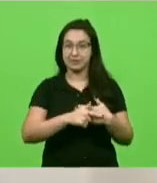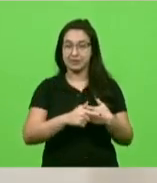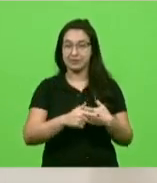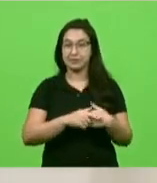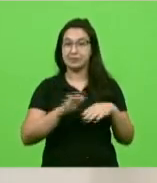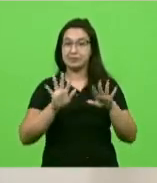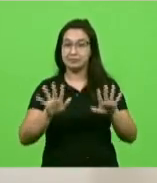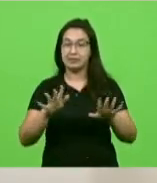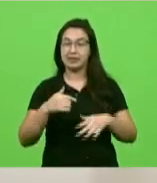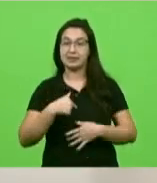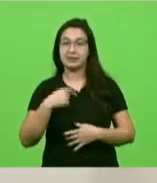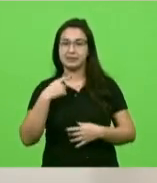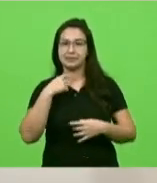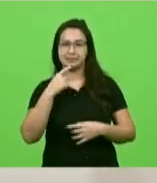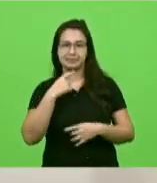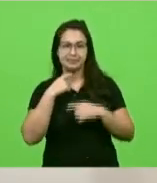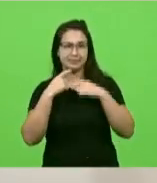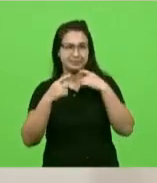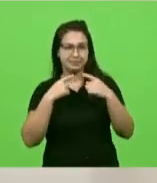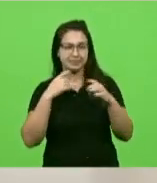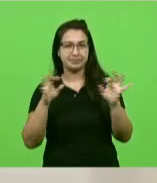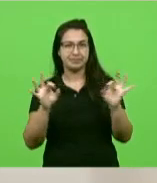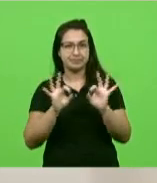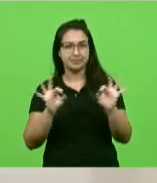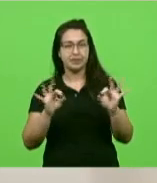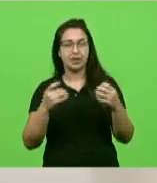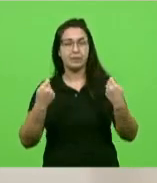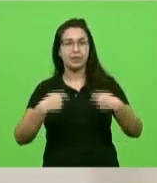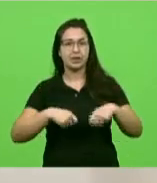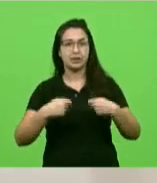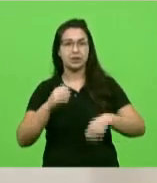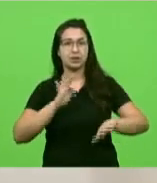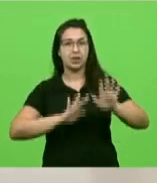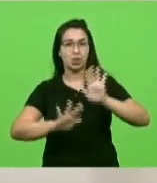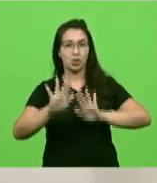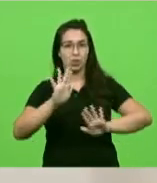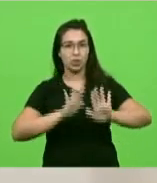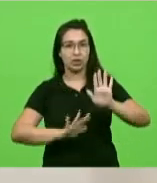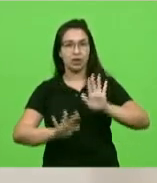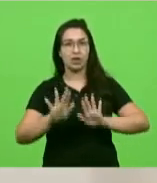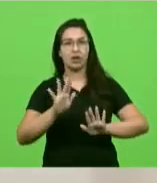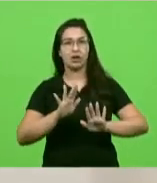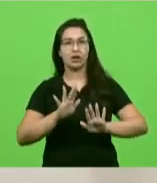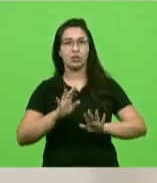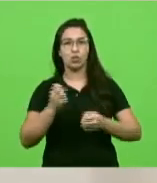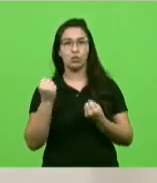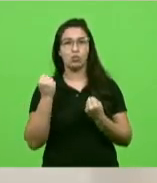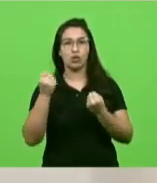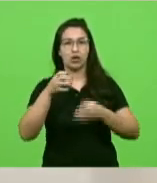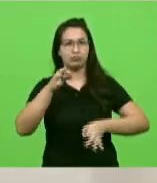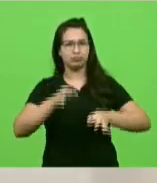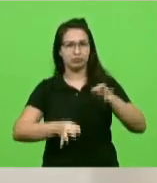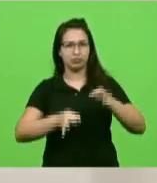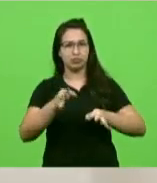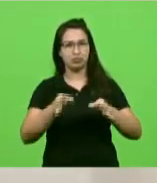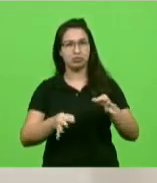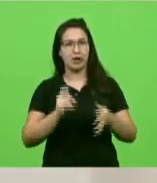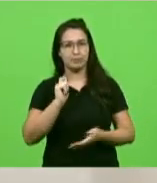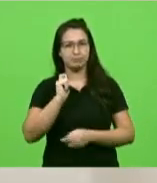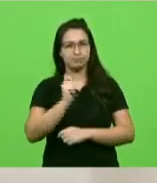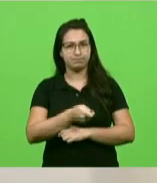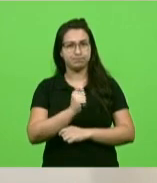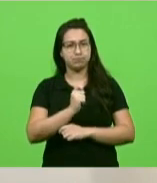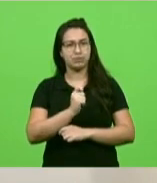tenho dúvidas que há de se ter cautela quando estamos com o martelo na mão. Estamos a decidir não só